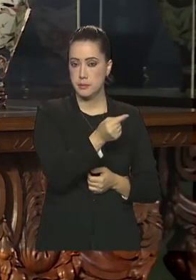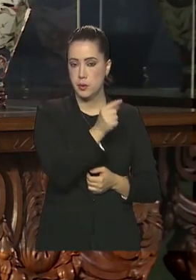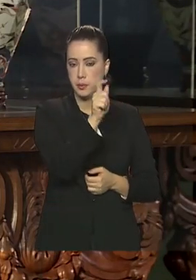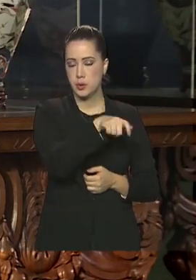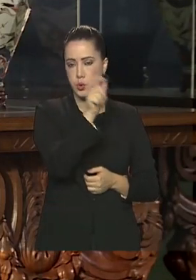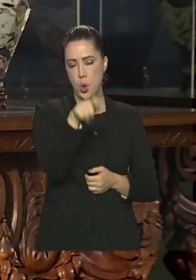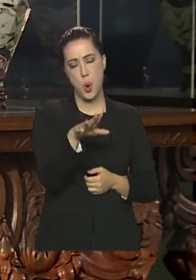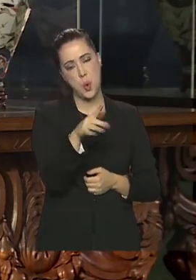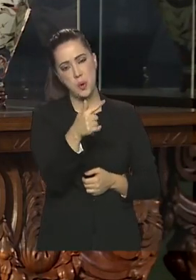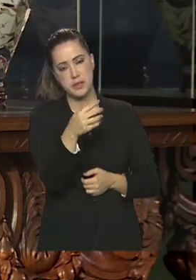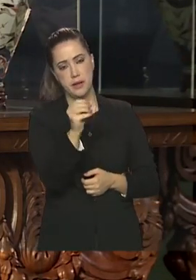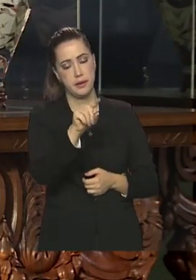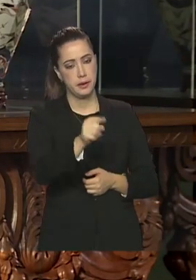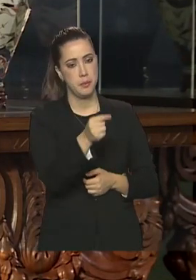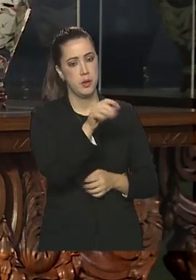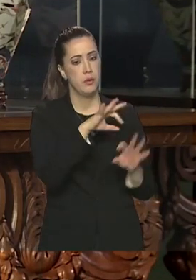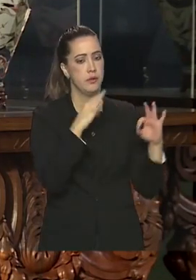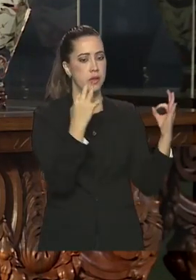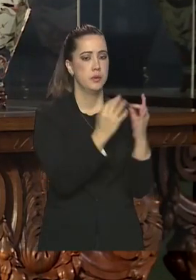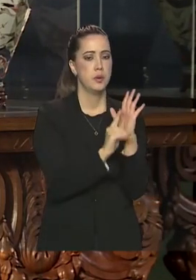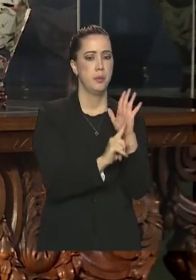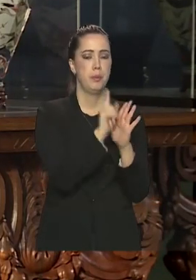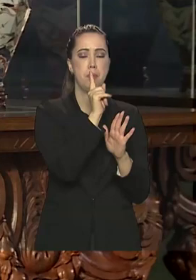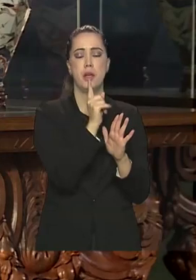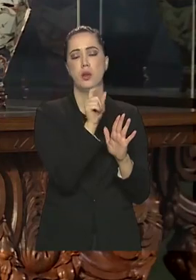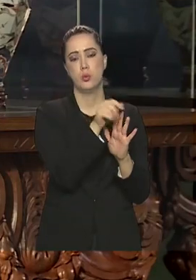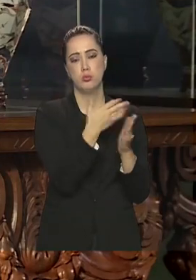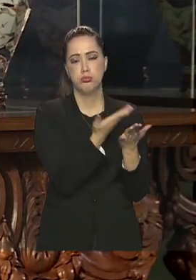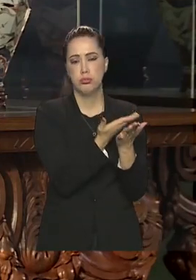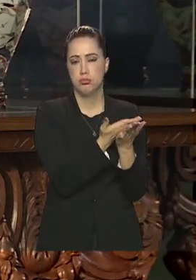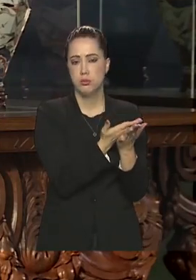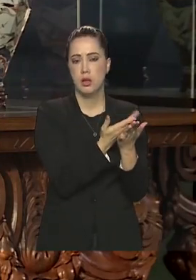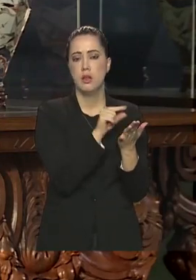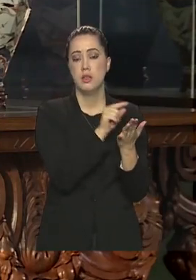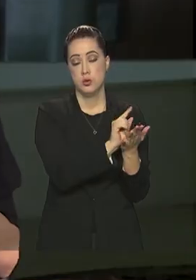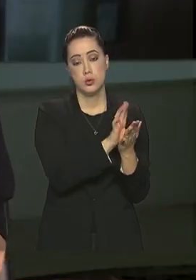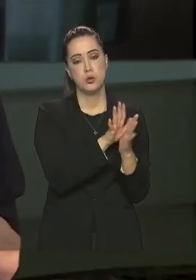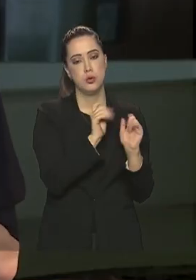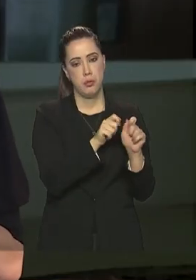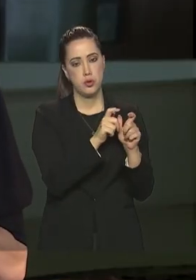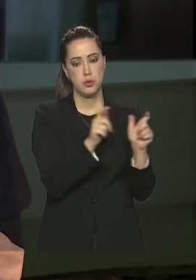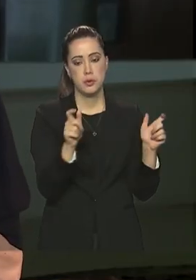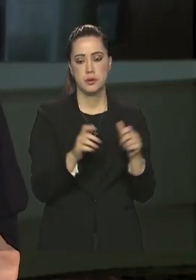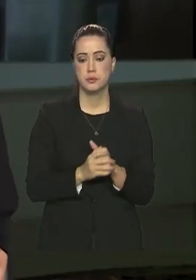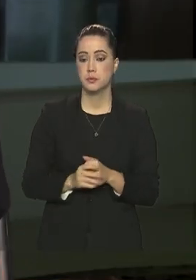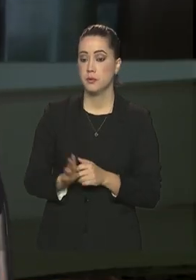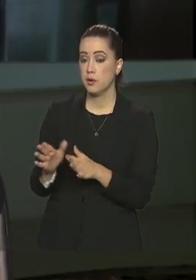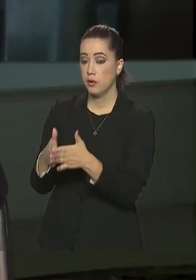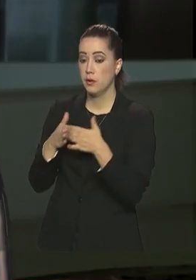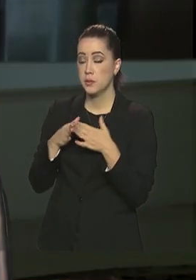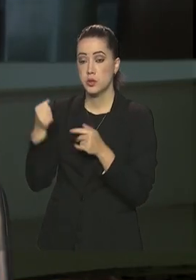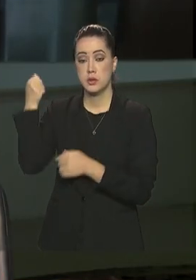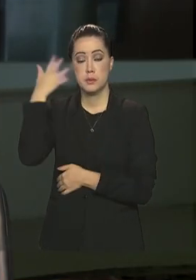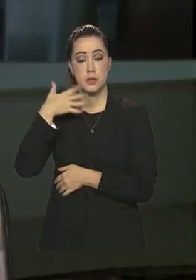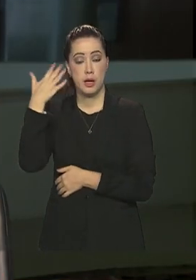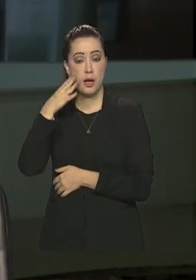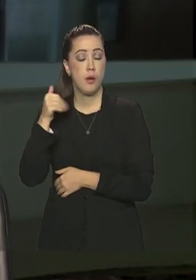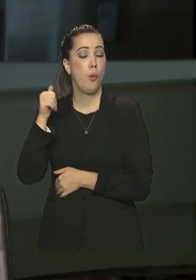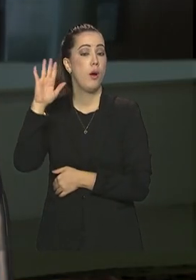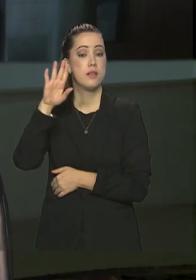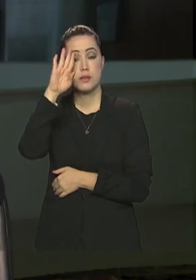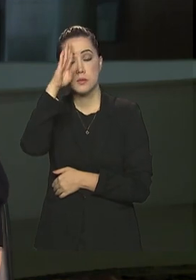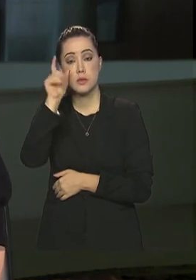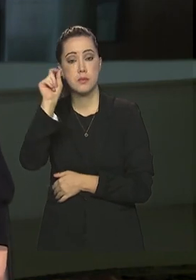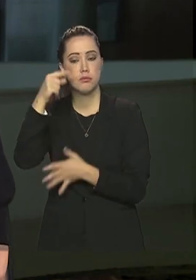mil famílias, em uma primeira estimativa, que não significa que seja um limite. Secretário, eu vou pedir então para o senhor explicar quais são as